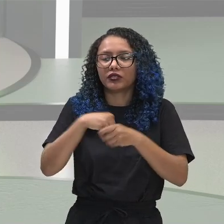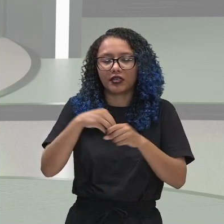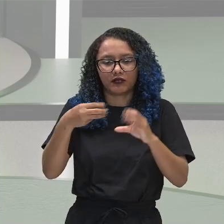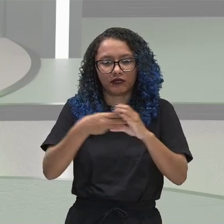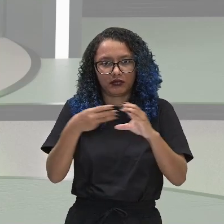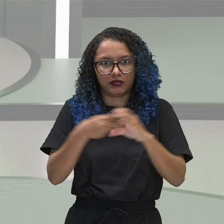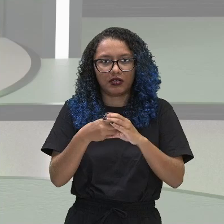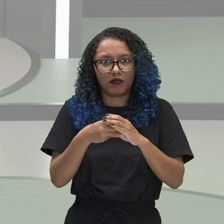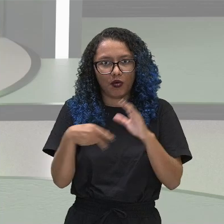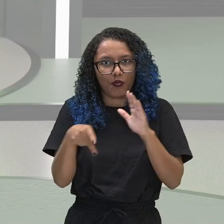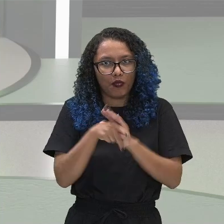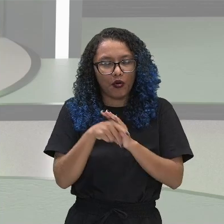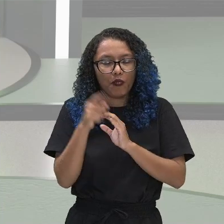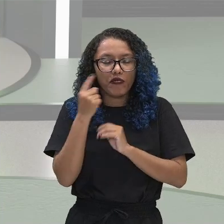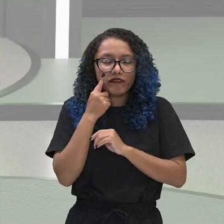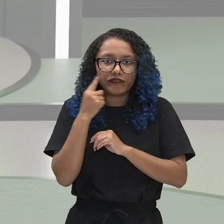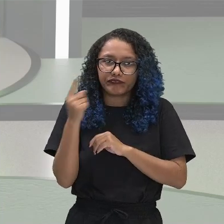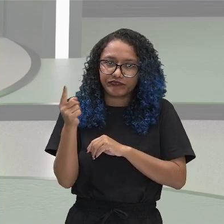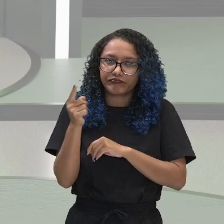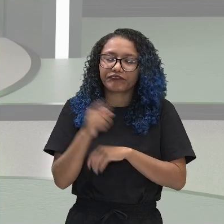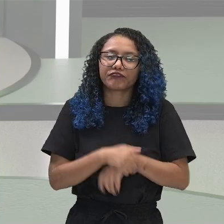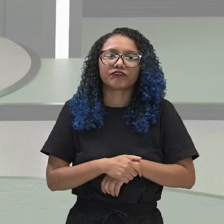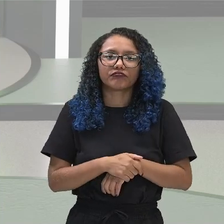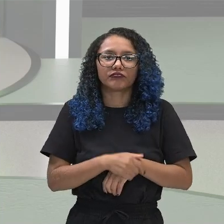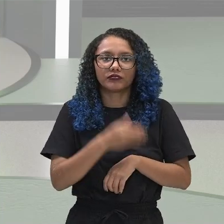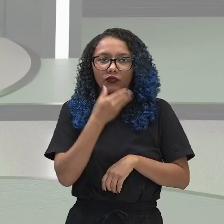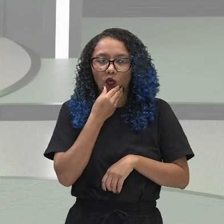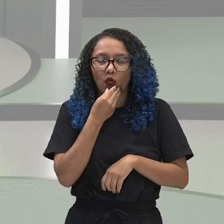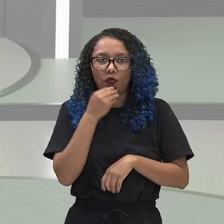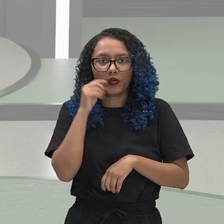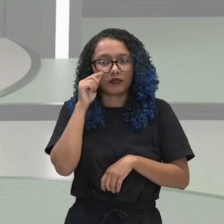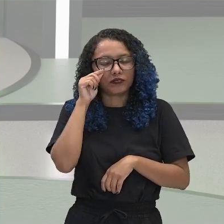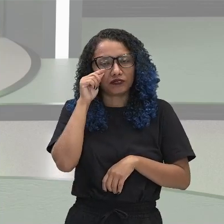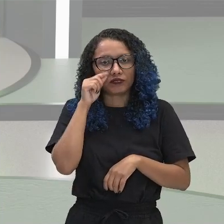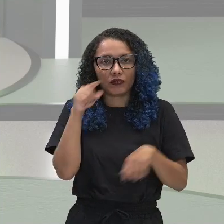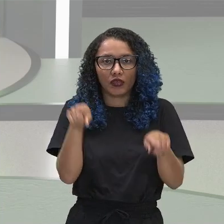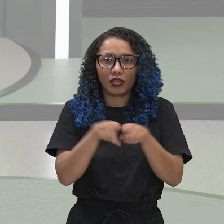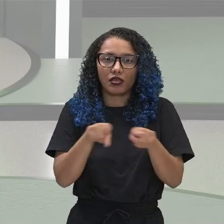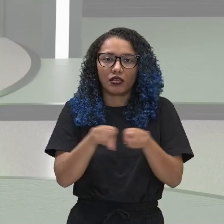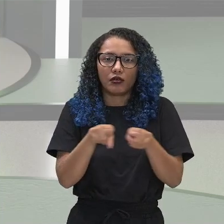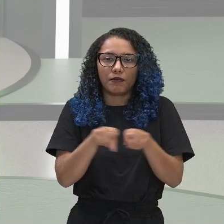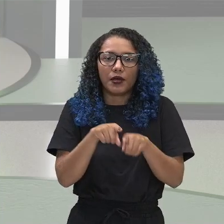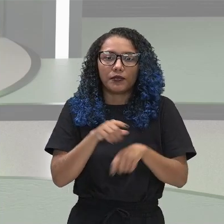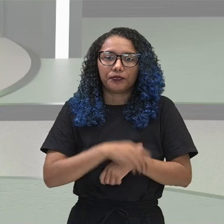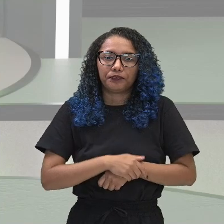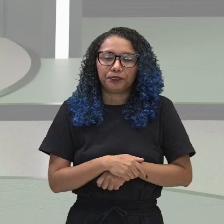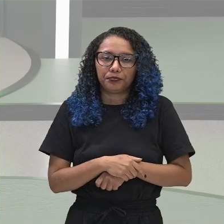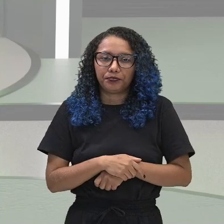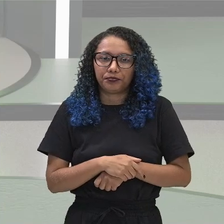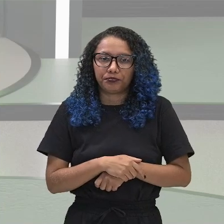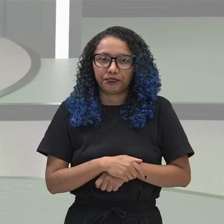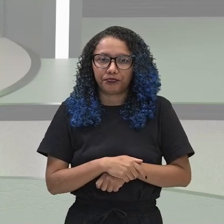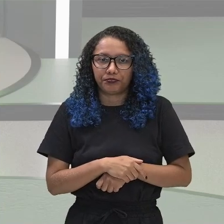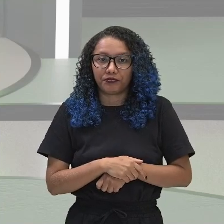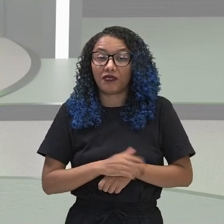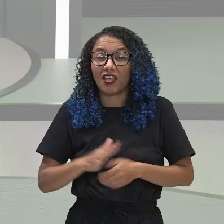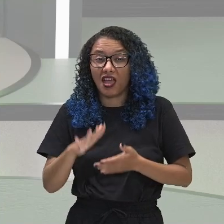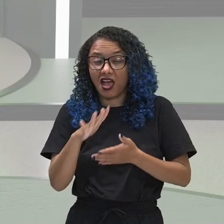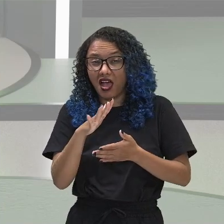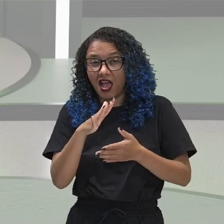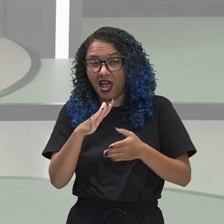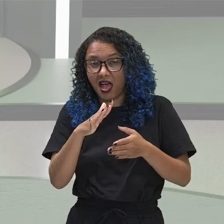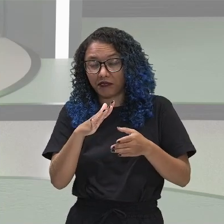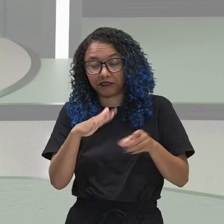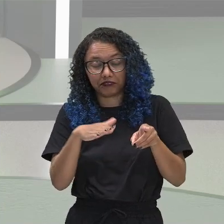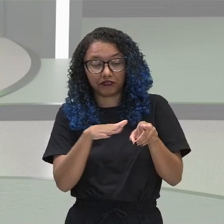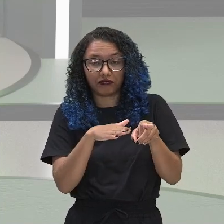né, desse órgão masculino. E também temos aí o corpo esponjoso, que vai compor